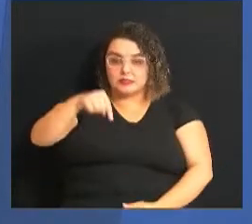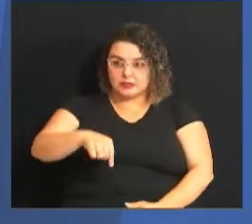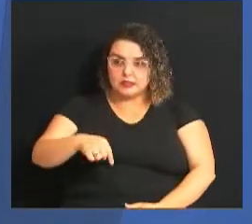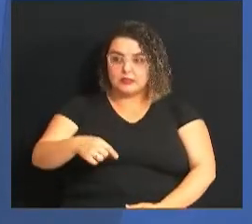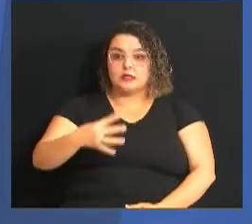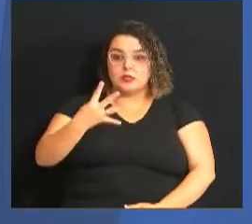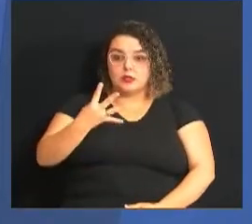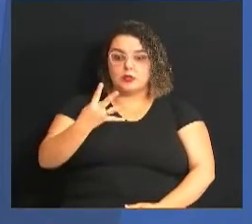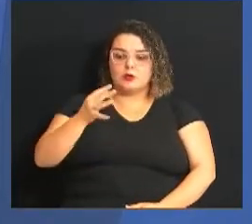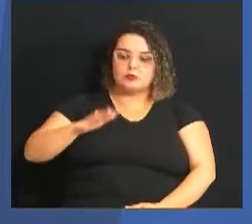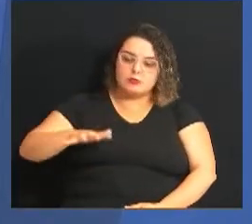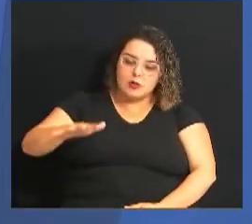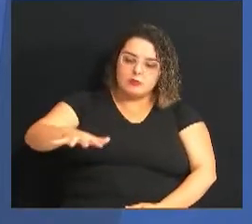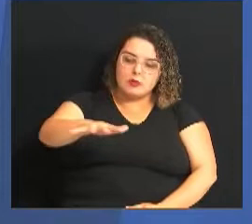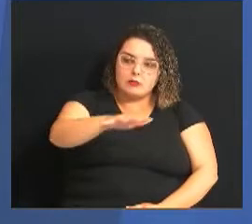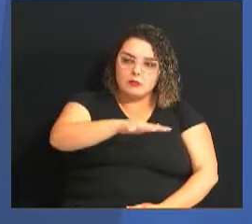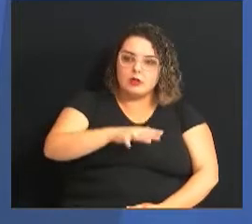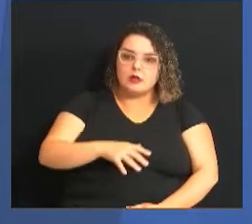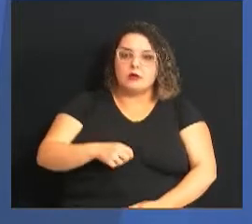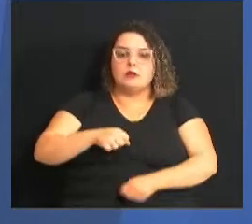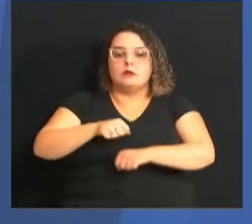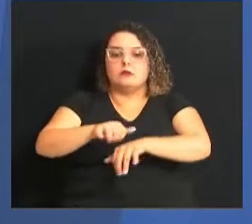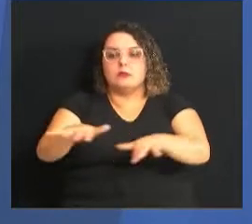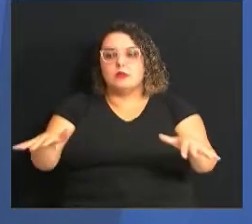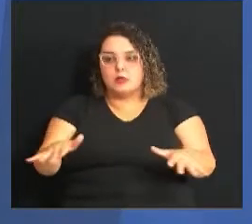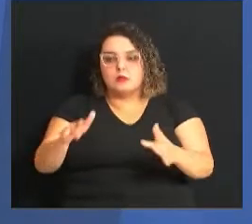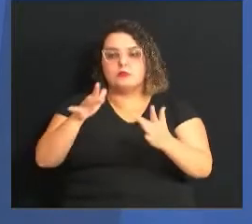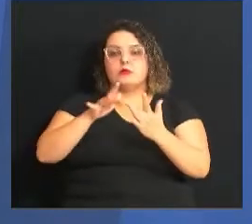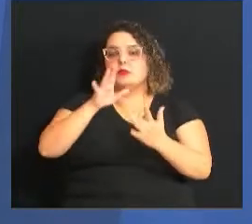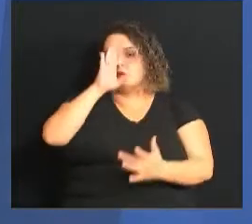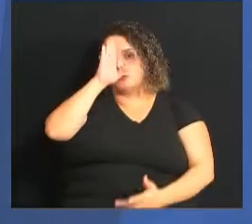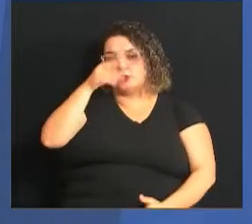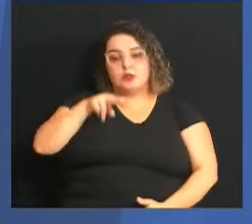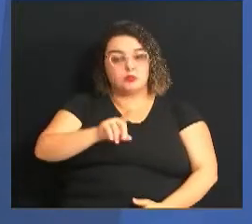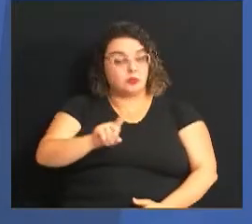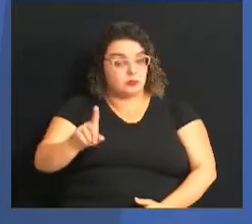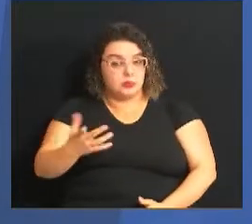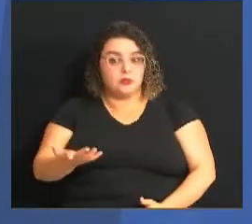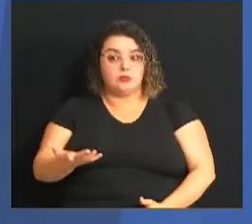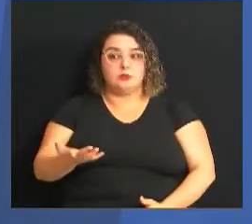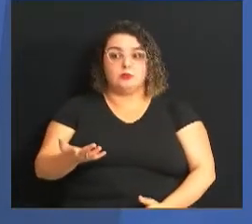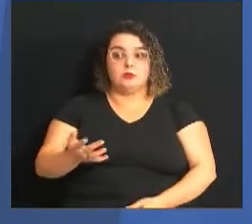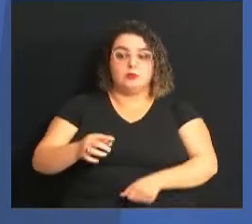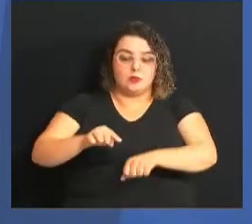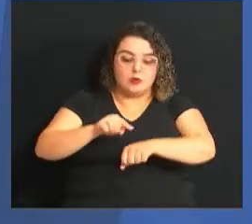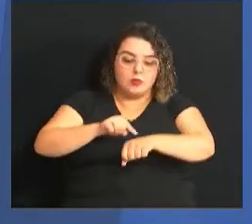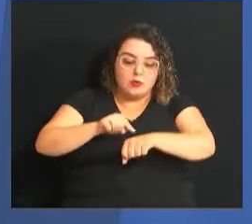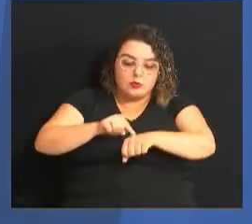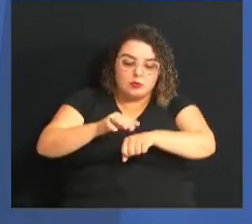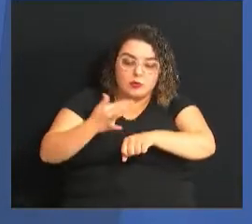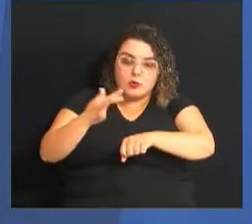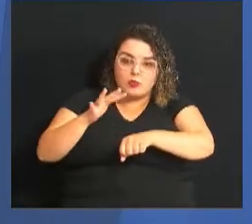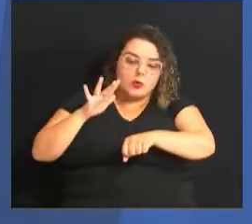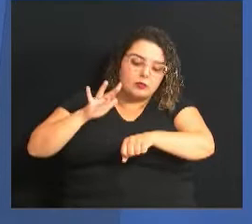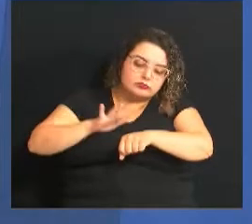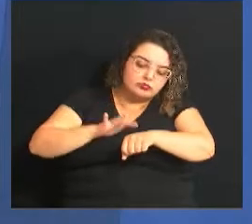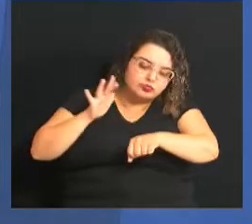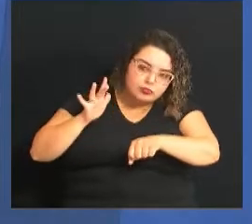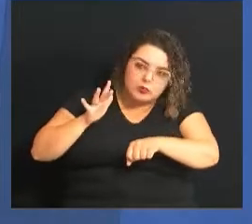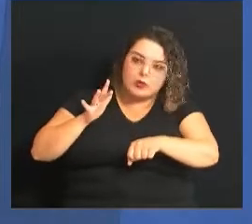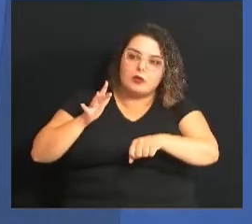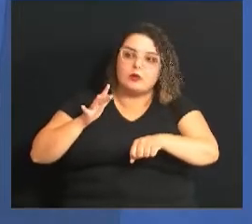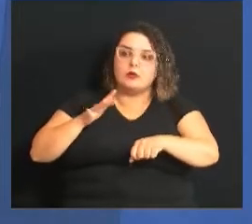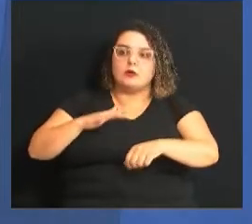região. A doença é transmitida por contato direto ou indireto, com lesões na pele, contato próximo por tempo